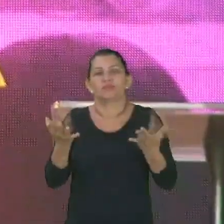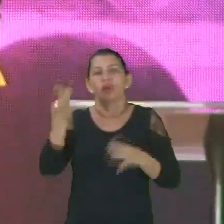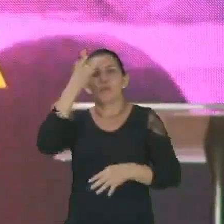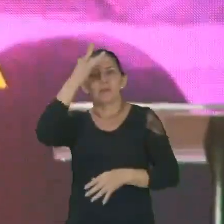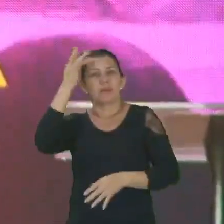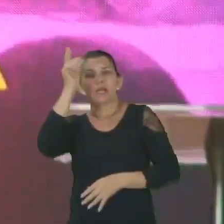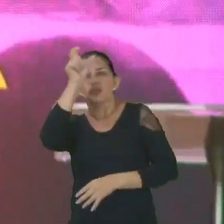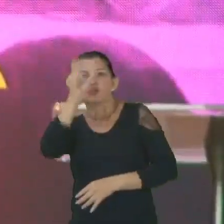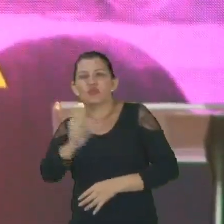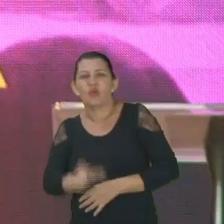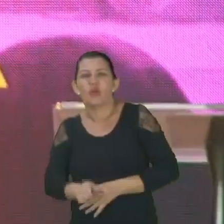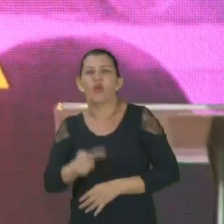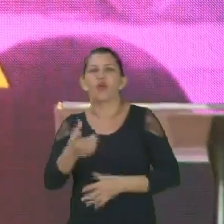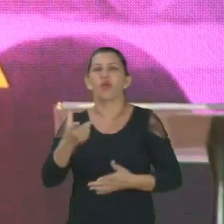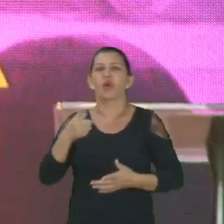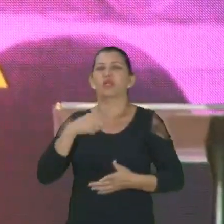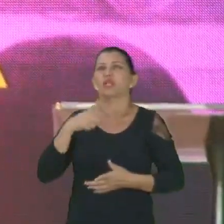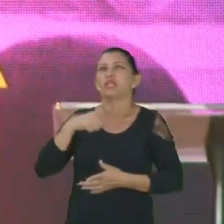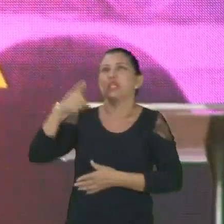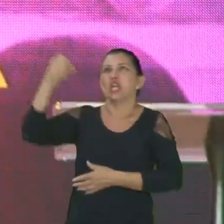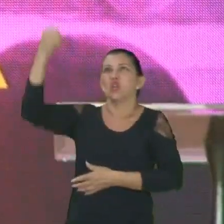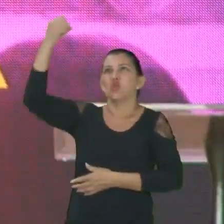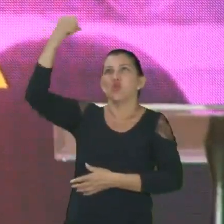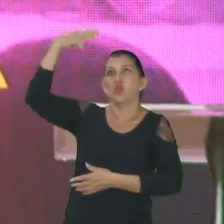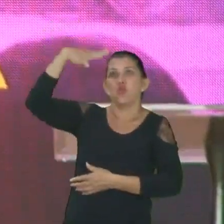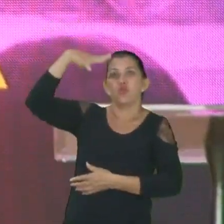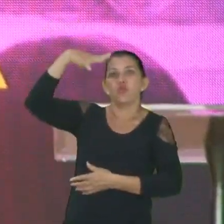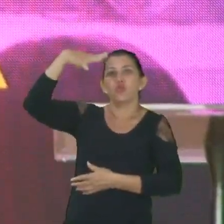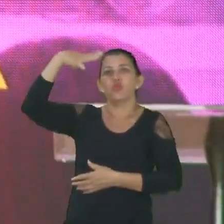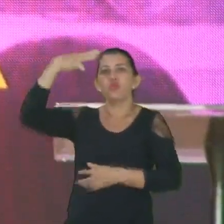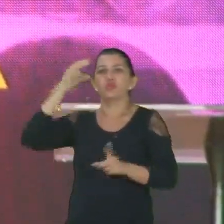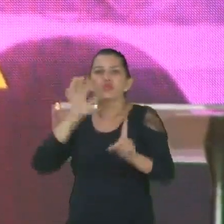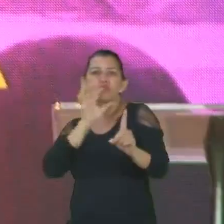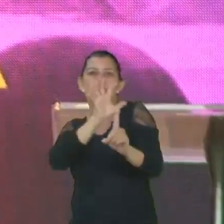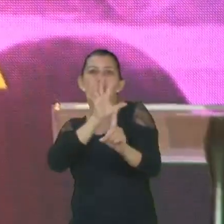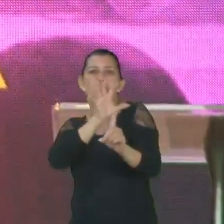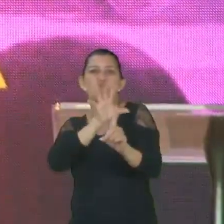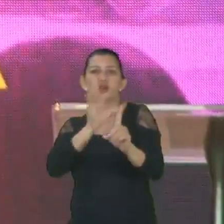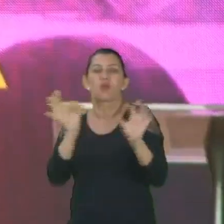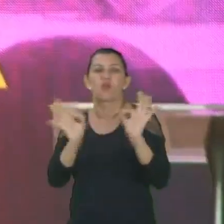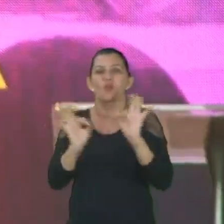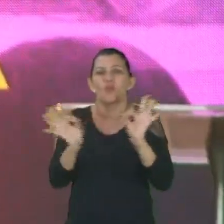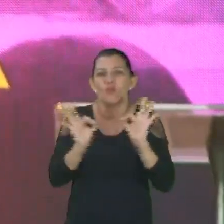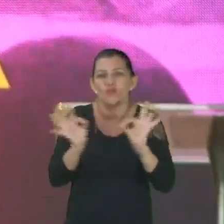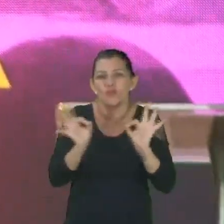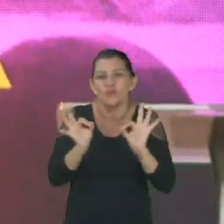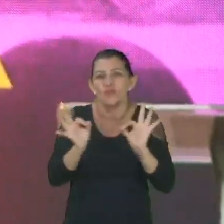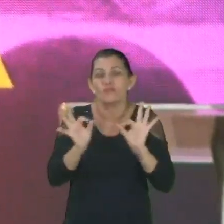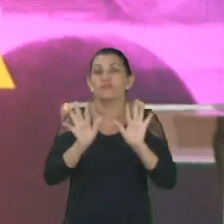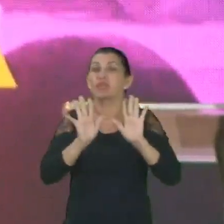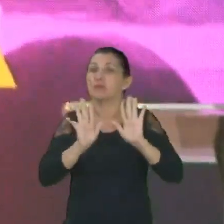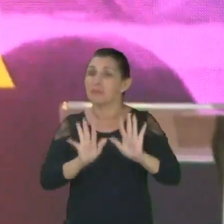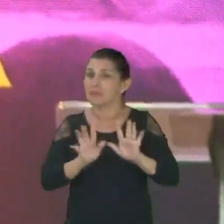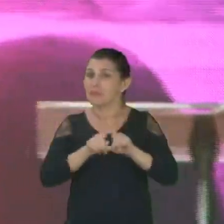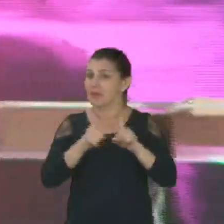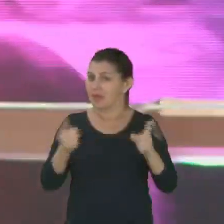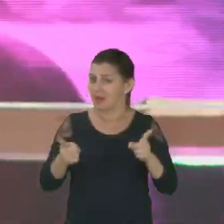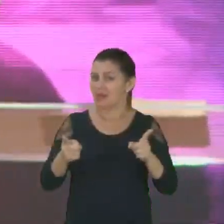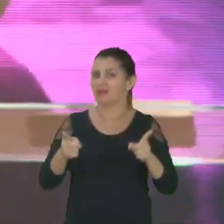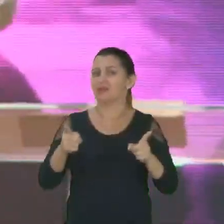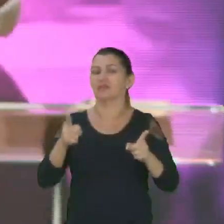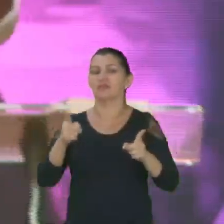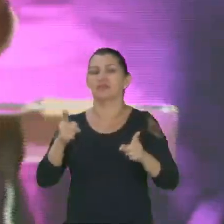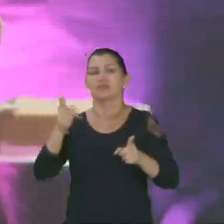salga, que não ilumina, é uma igreja que não está influenciando. Mas a verdadeira igreja,